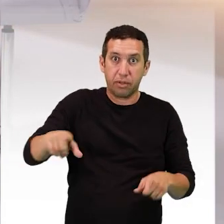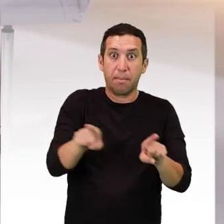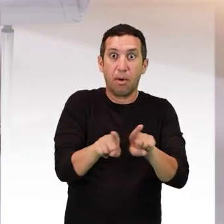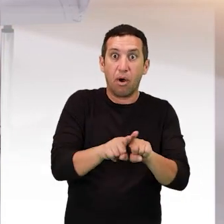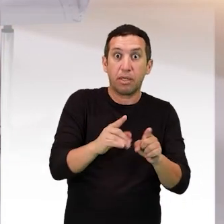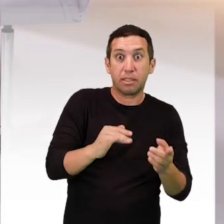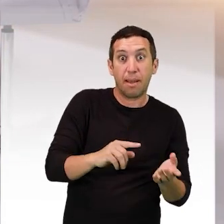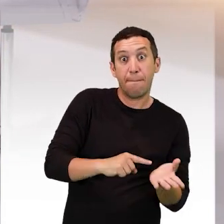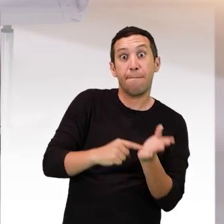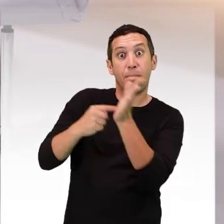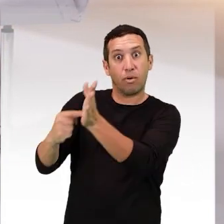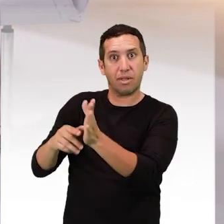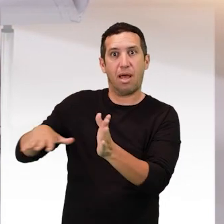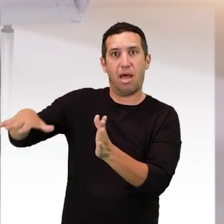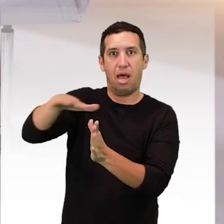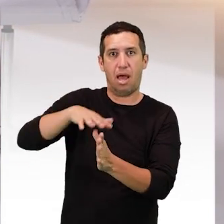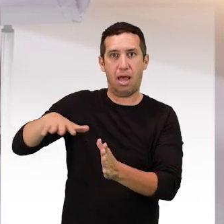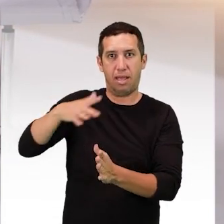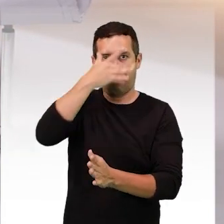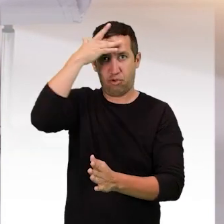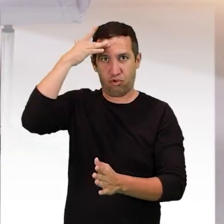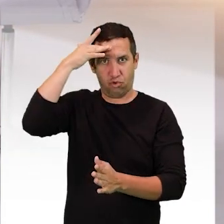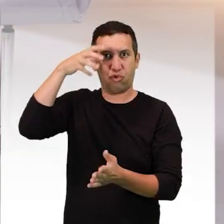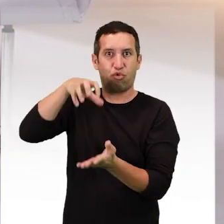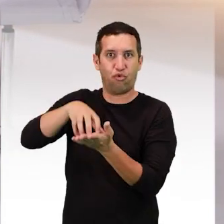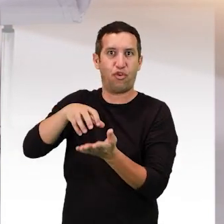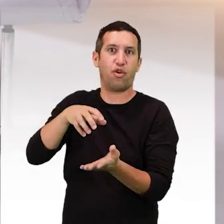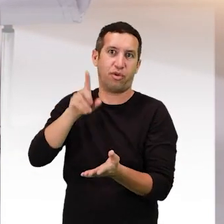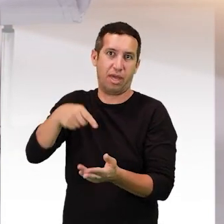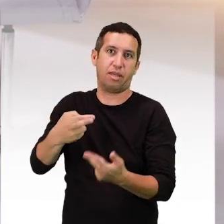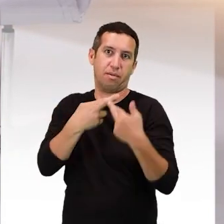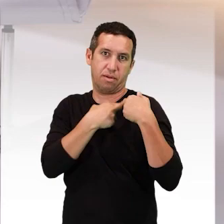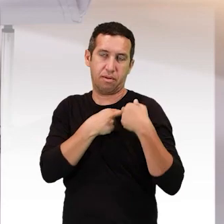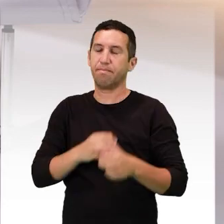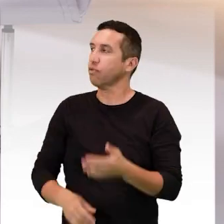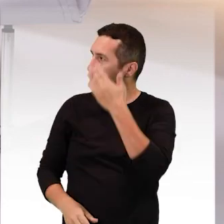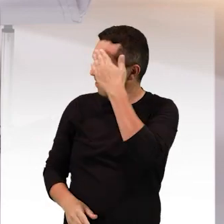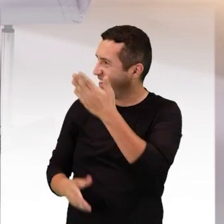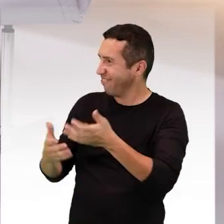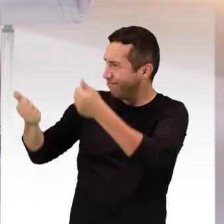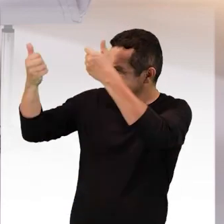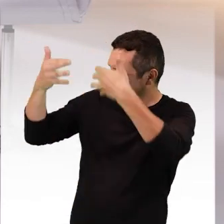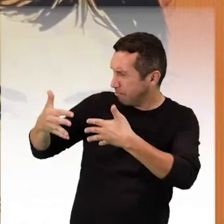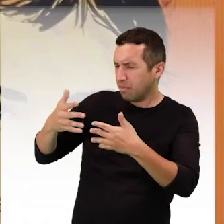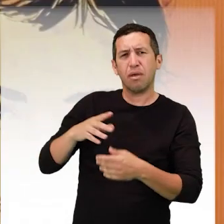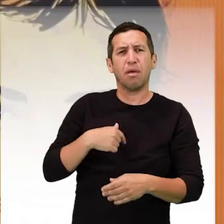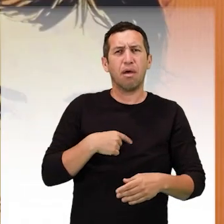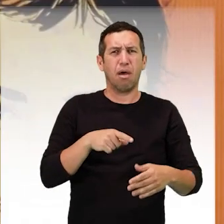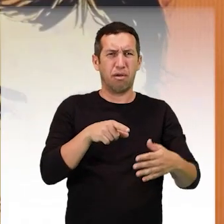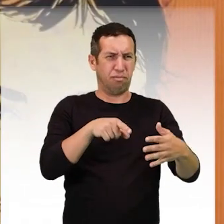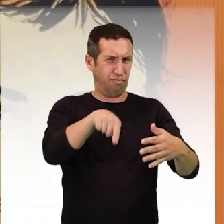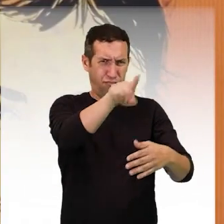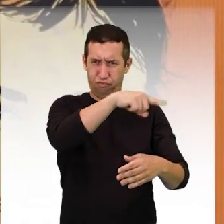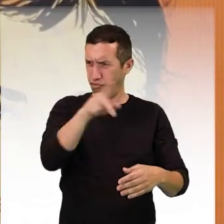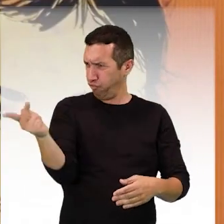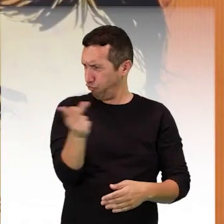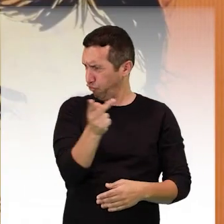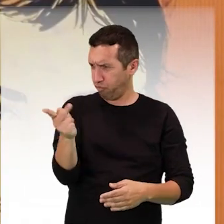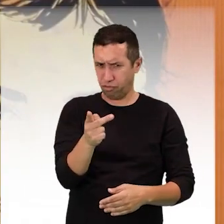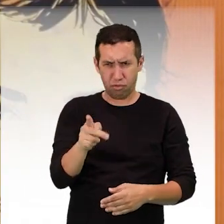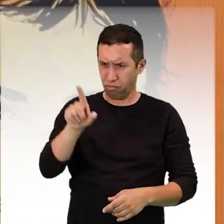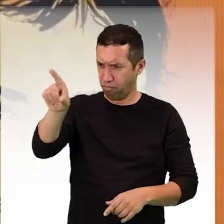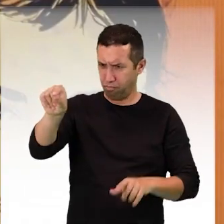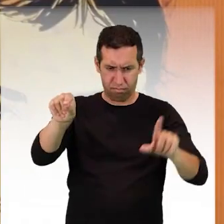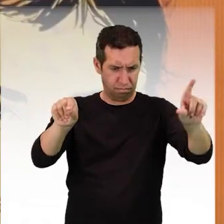de possível trabalho escravo, de possível trabalho infantil, né? E levem isso e possam levar isso ao conhecimento das autoridades. Quero agradecê-los por essa nossa roda